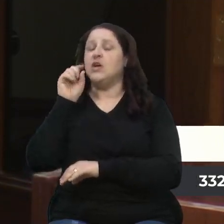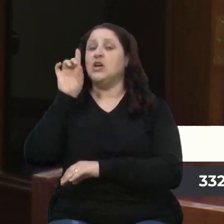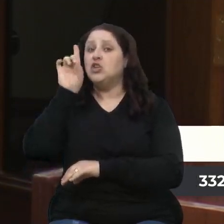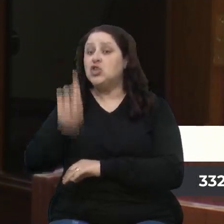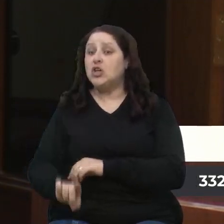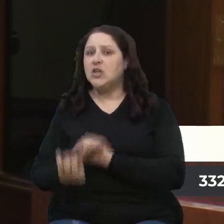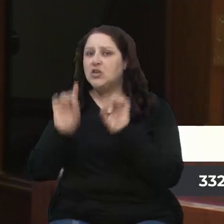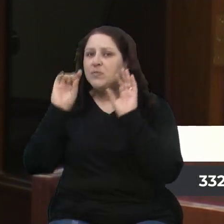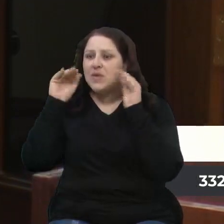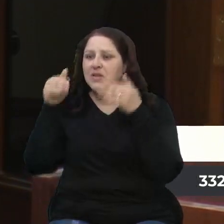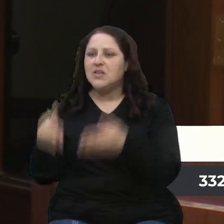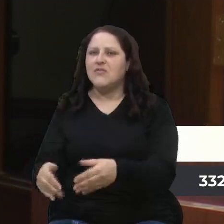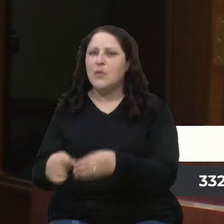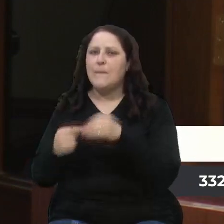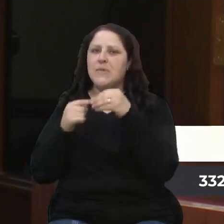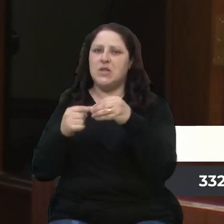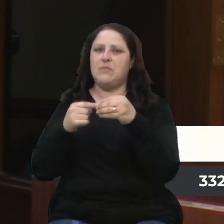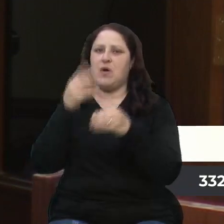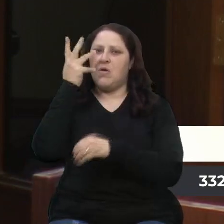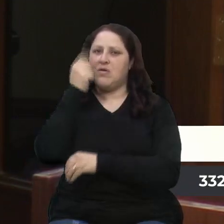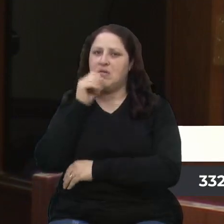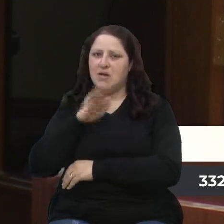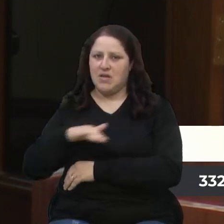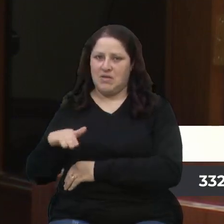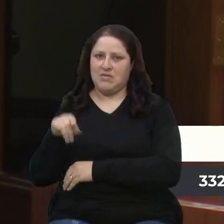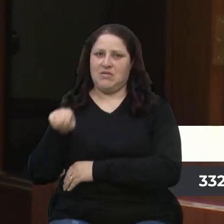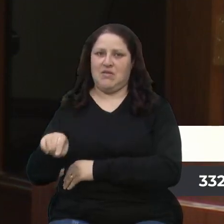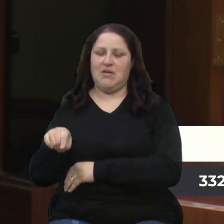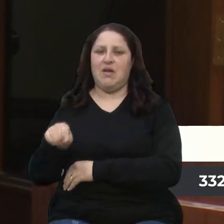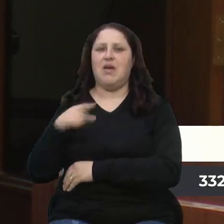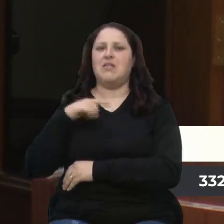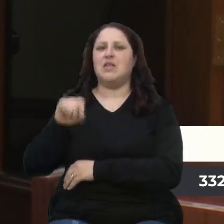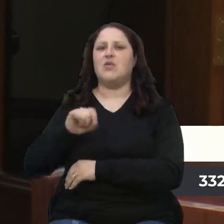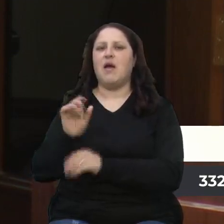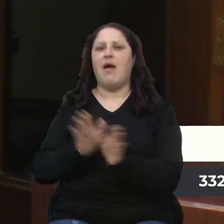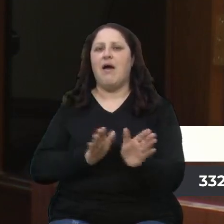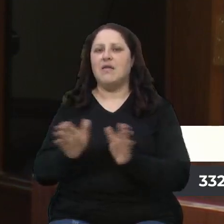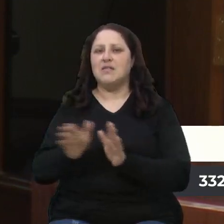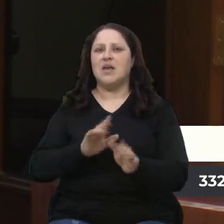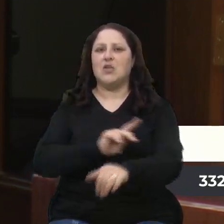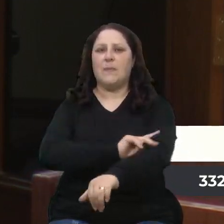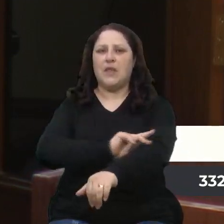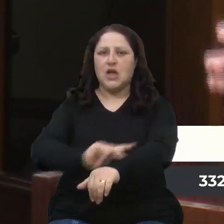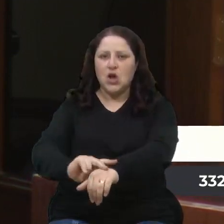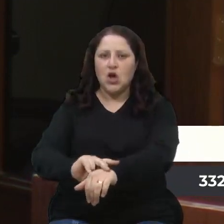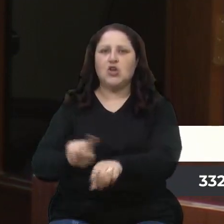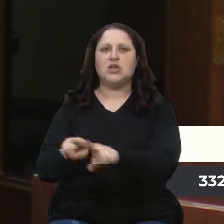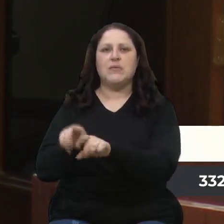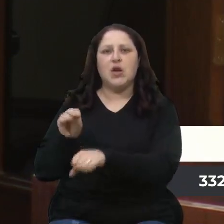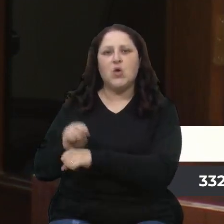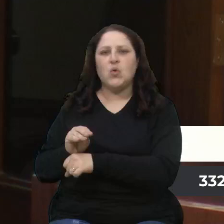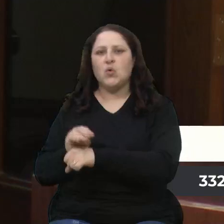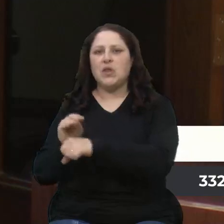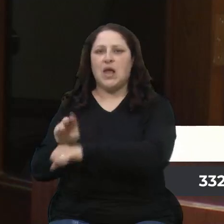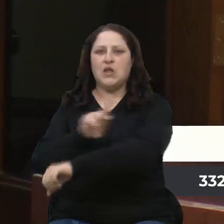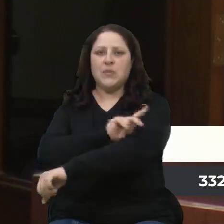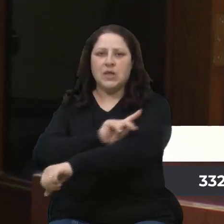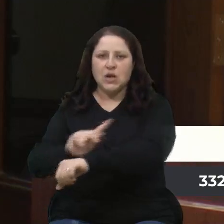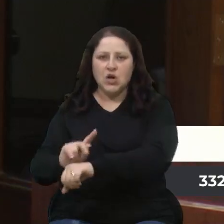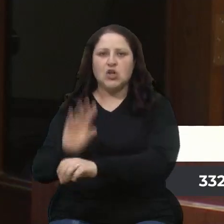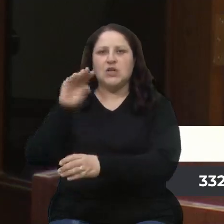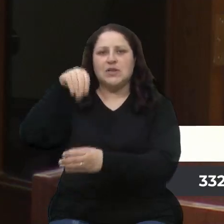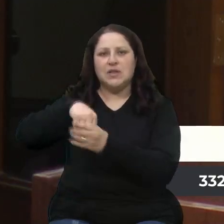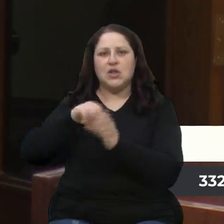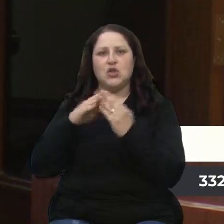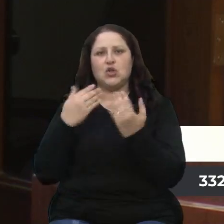o direito das crianças a terem o acesso pedagógico e o cuidado pedagógico nas